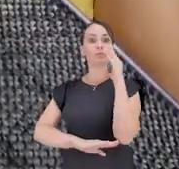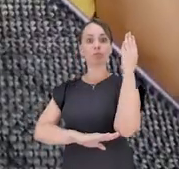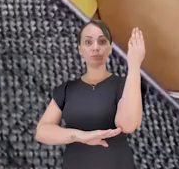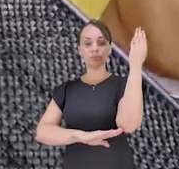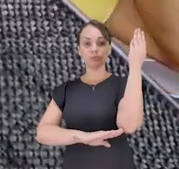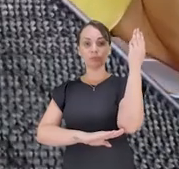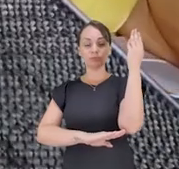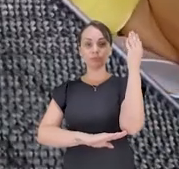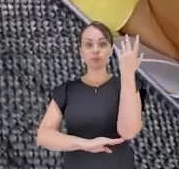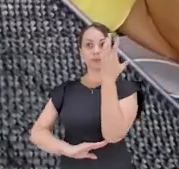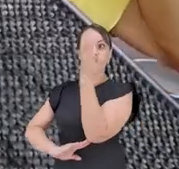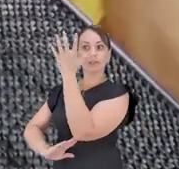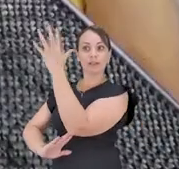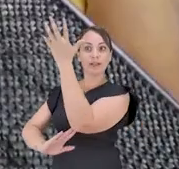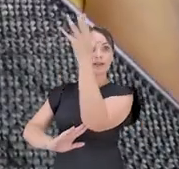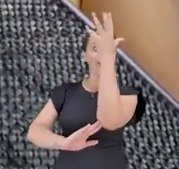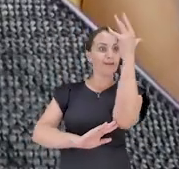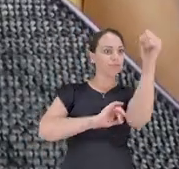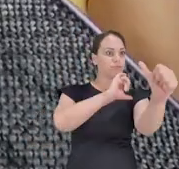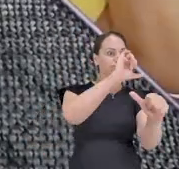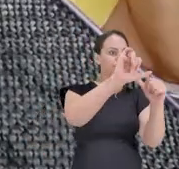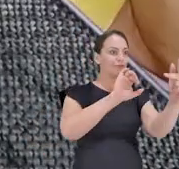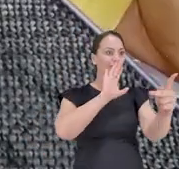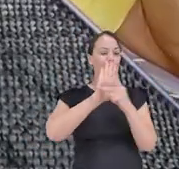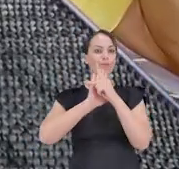Vem da mata madeira.